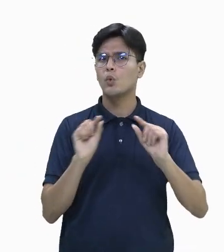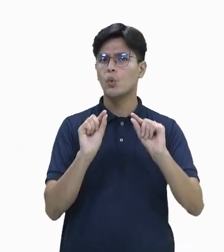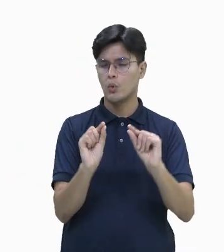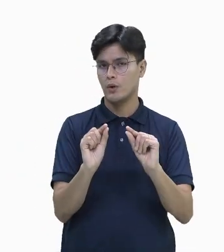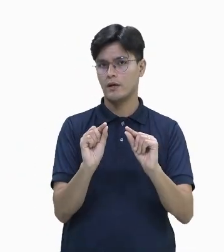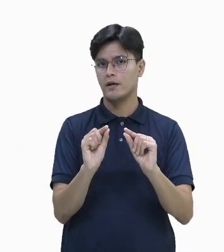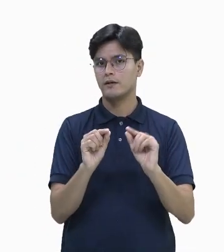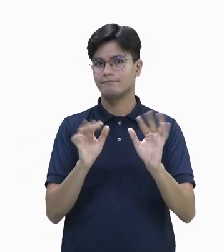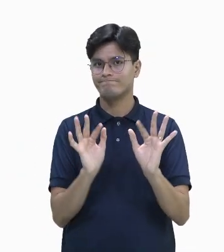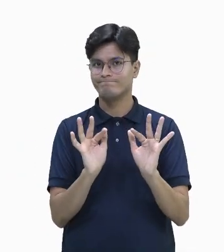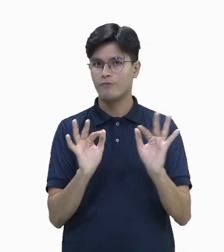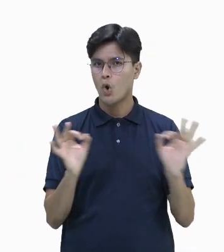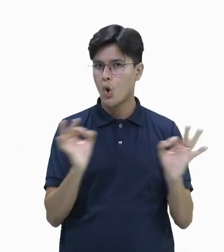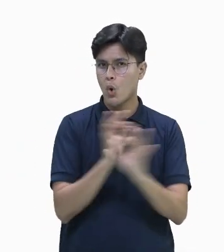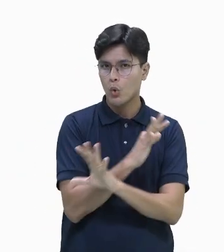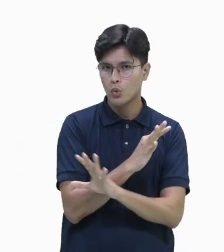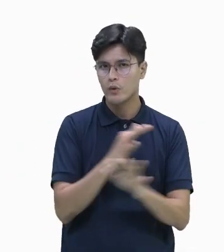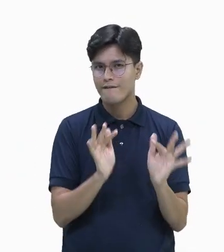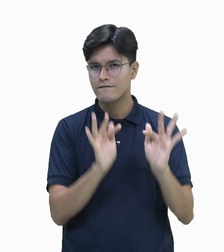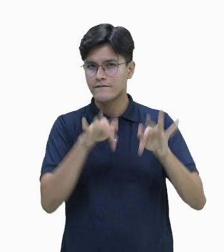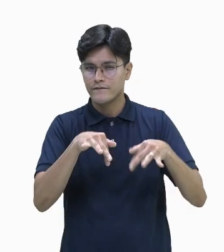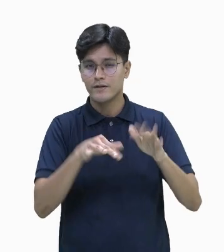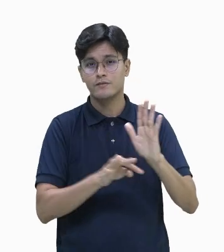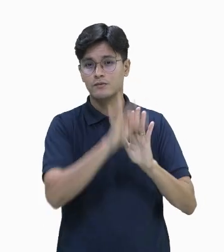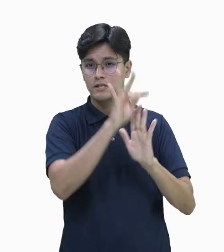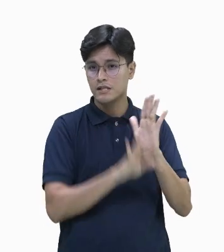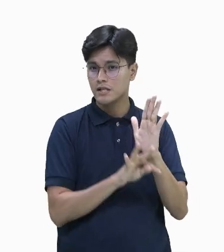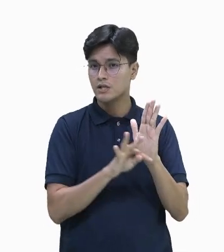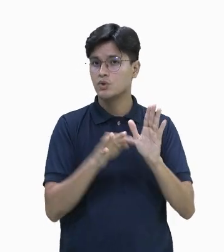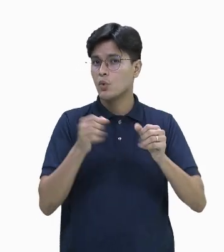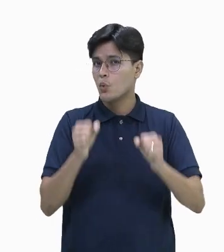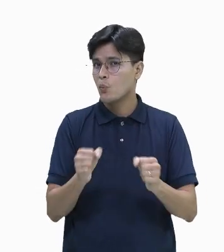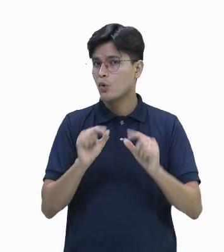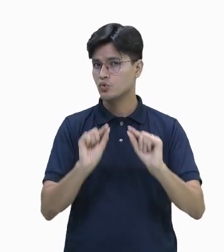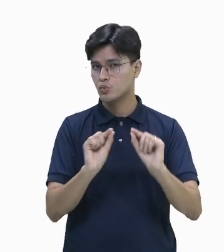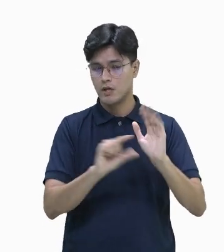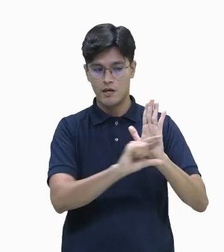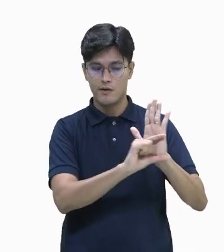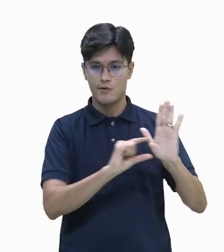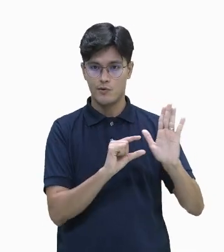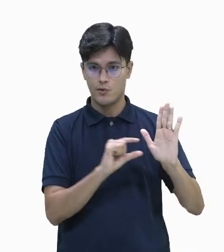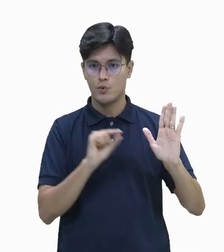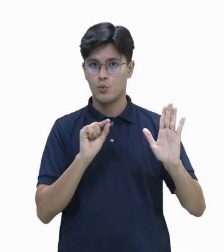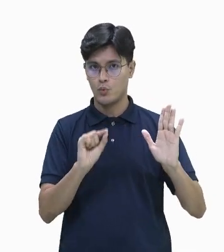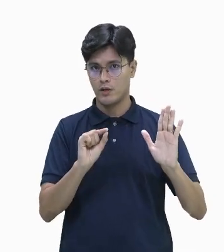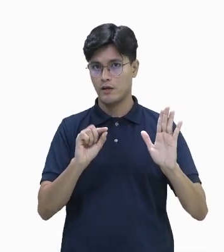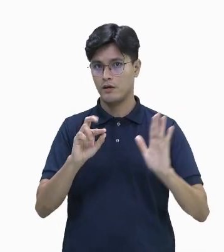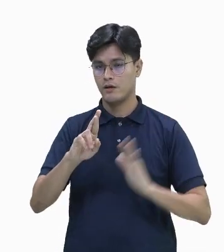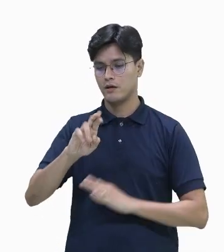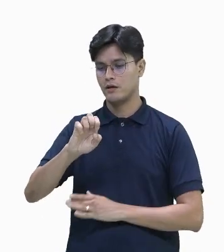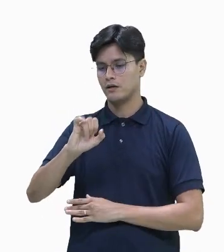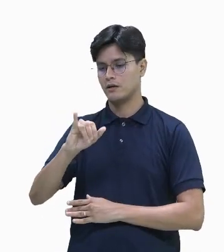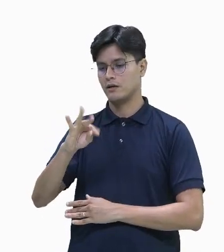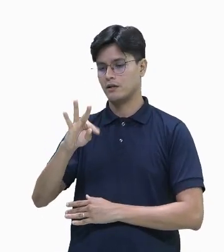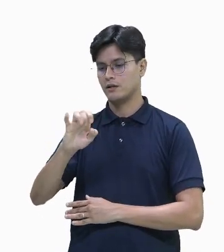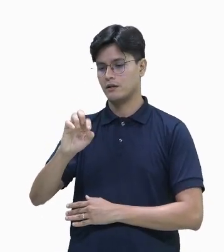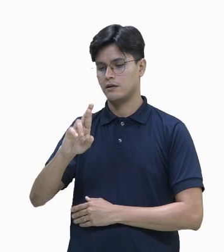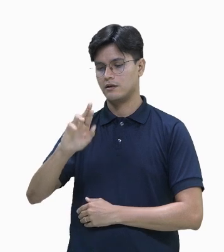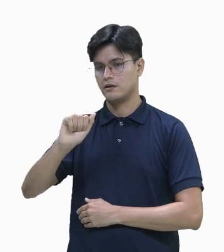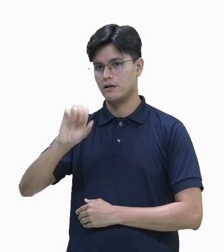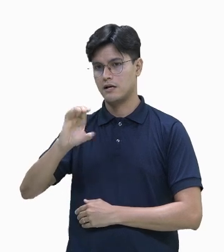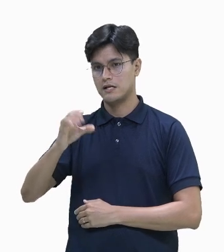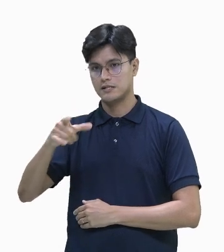pode reiterar a sua opinião, a sua tese inicial, né? Que é o que nós chamamos de reiteração. Você vai